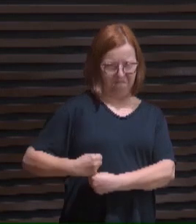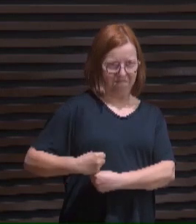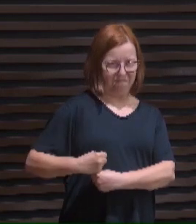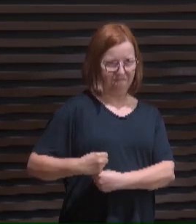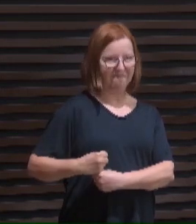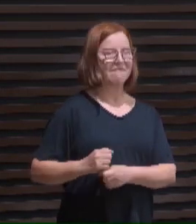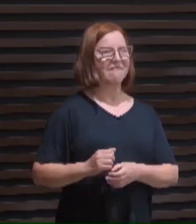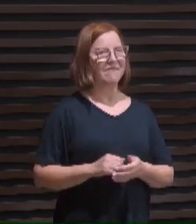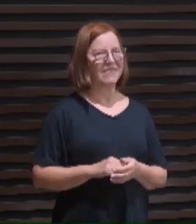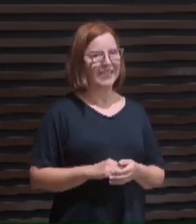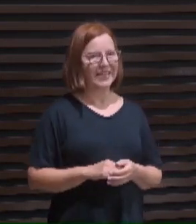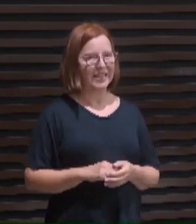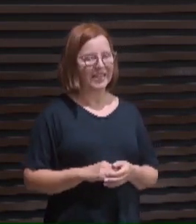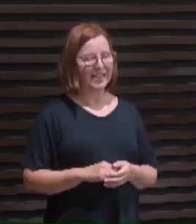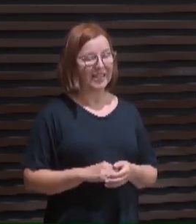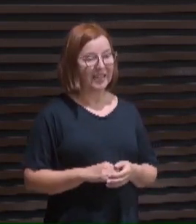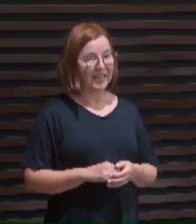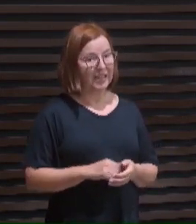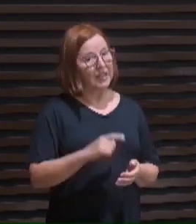avarentos. Tem uma avareza